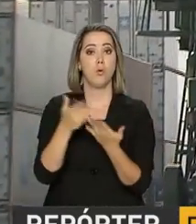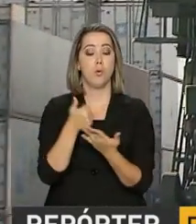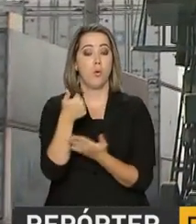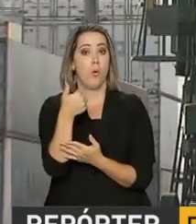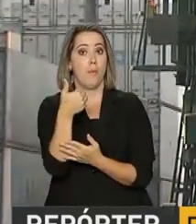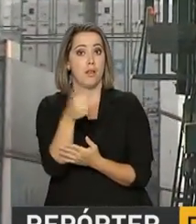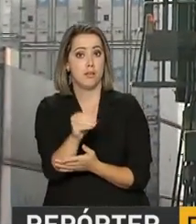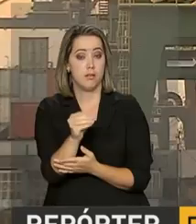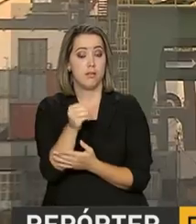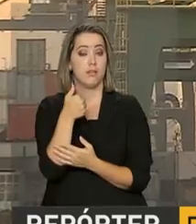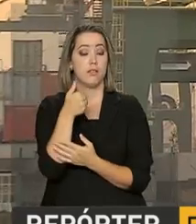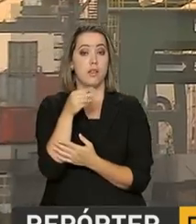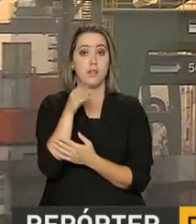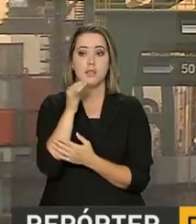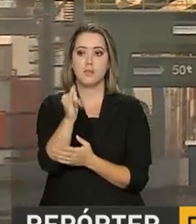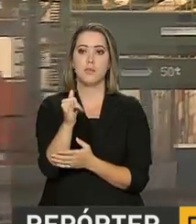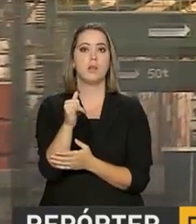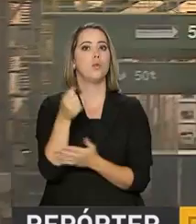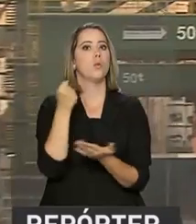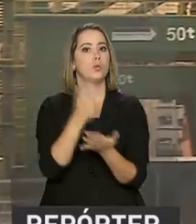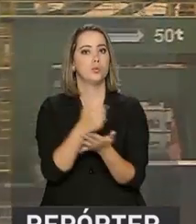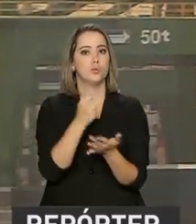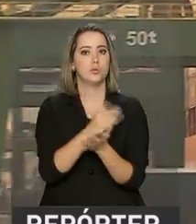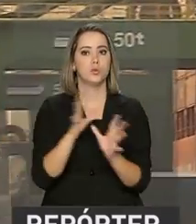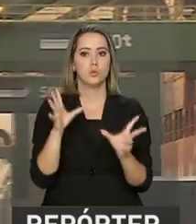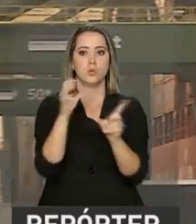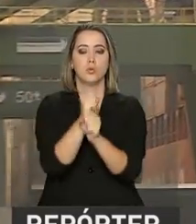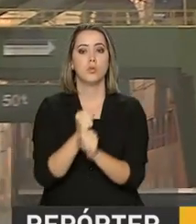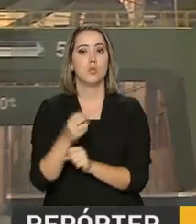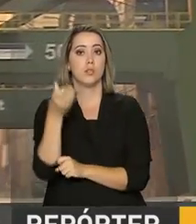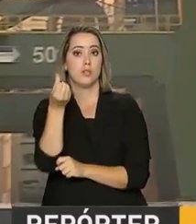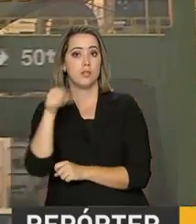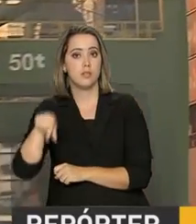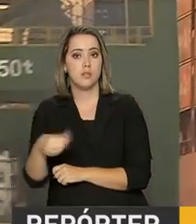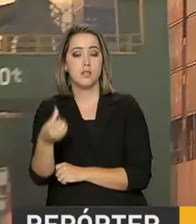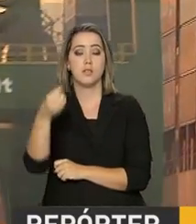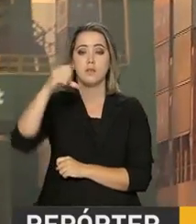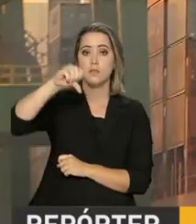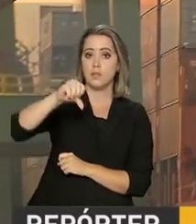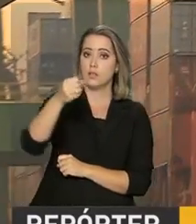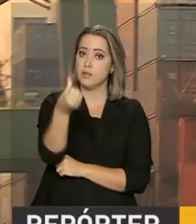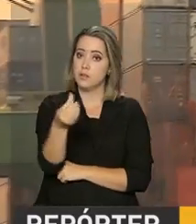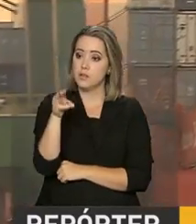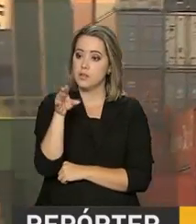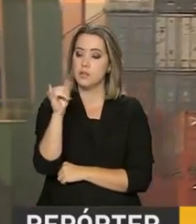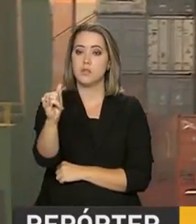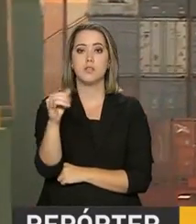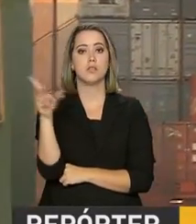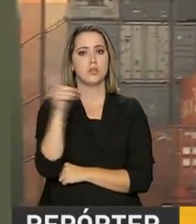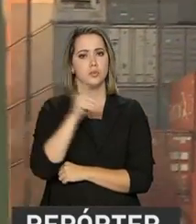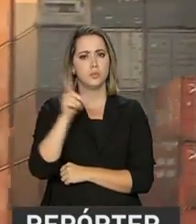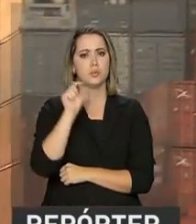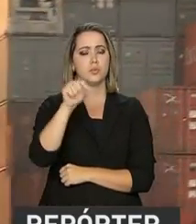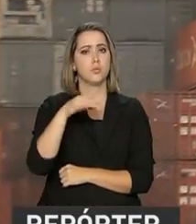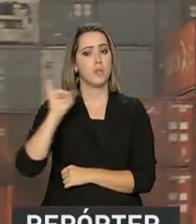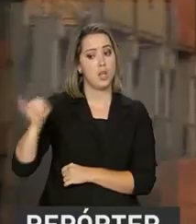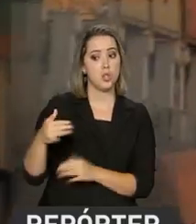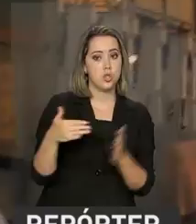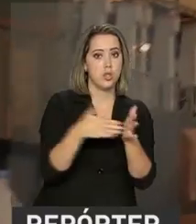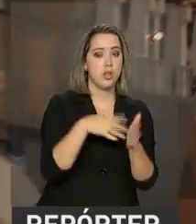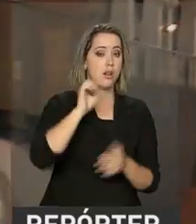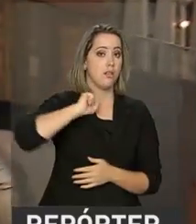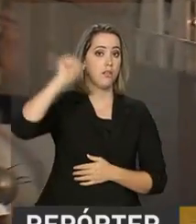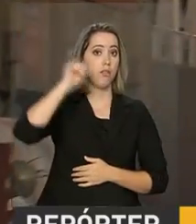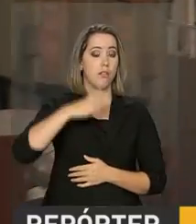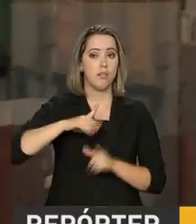em importações com isso o saldo positivo fechou em 6,96 bilhões de dólares de janeiro a abril deste ano o superávit